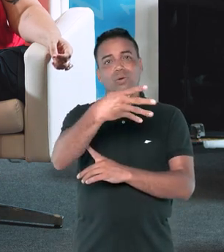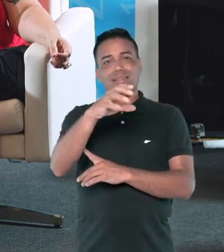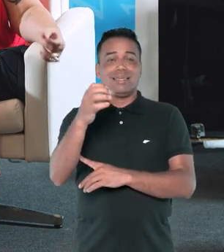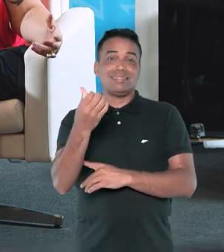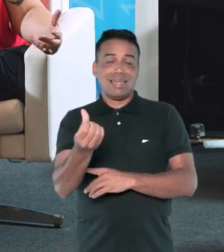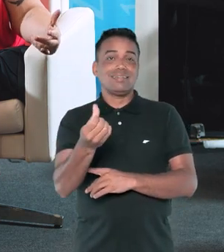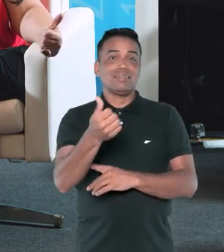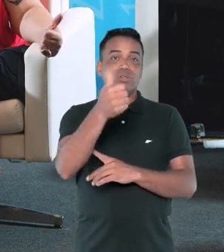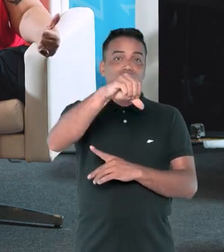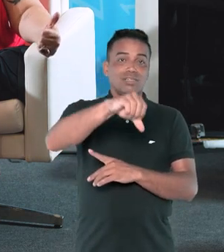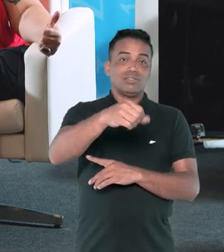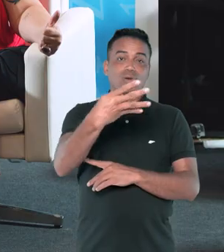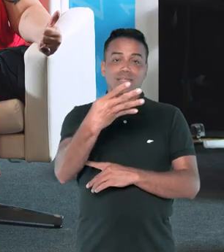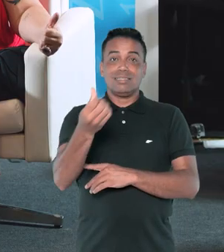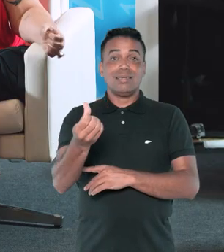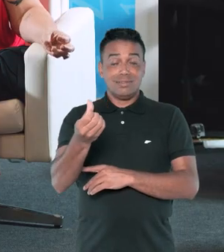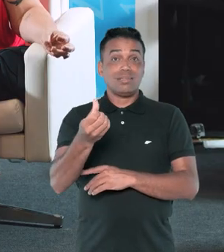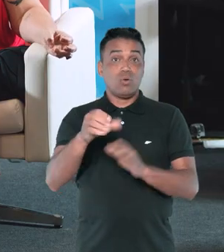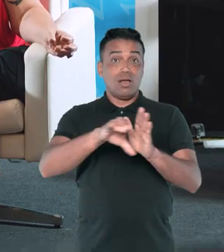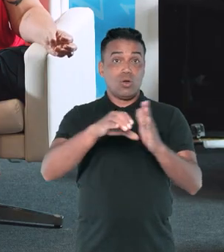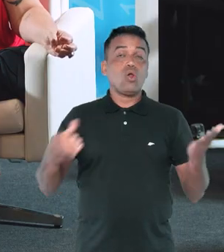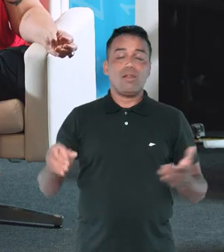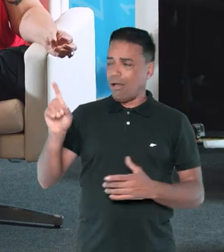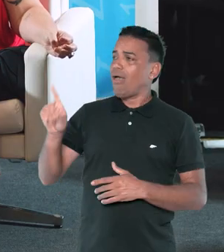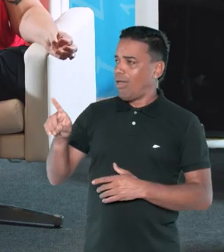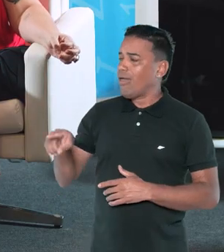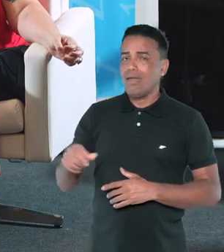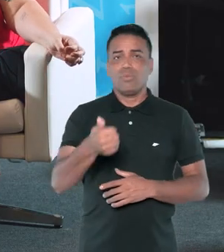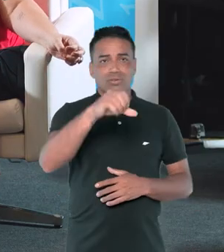1946. É a crônica de 46, o parecer junto.